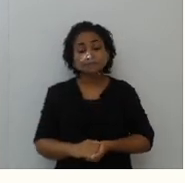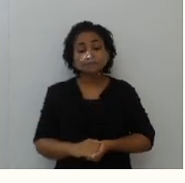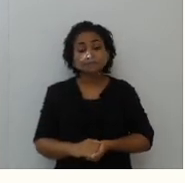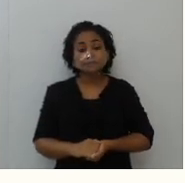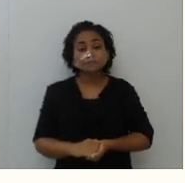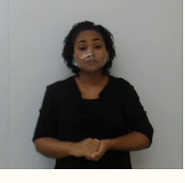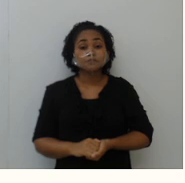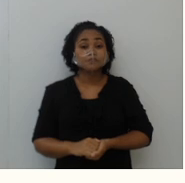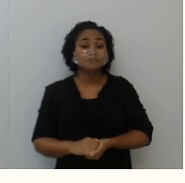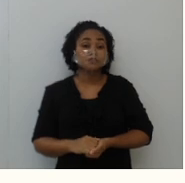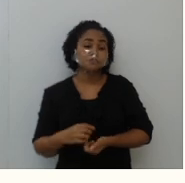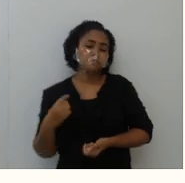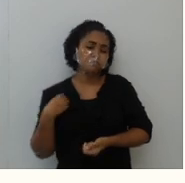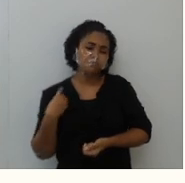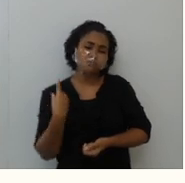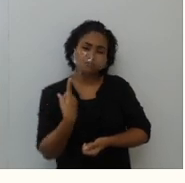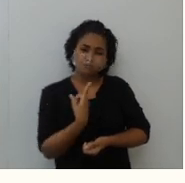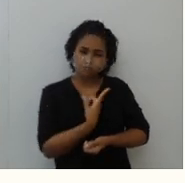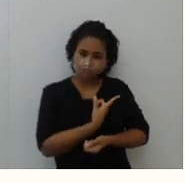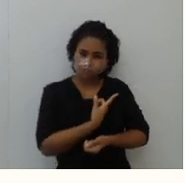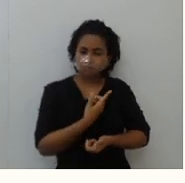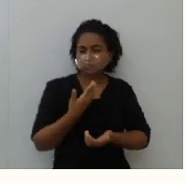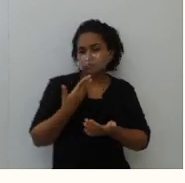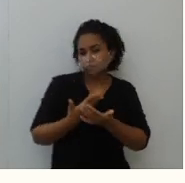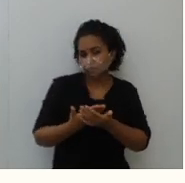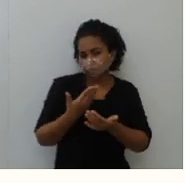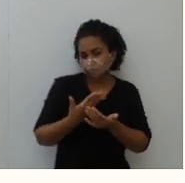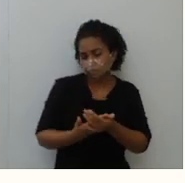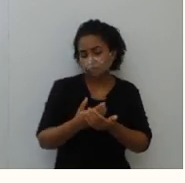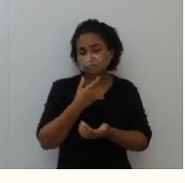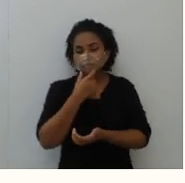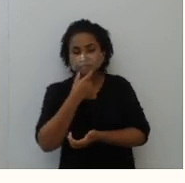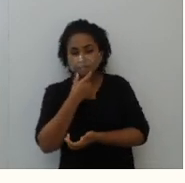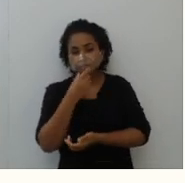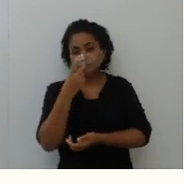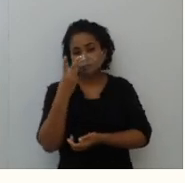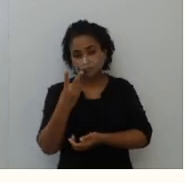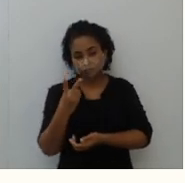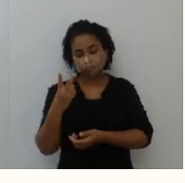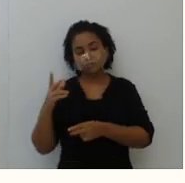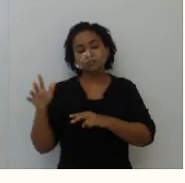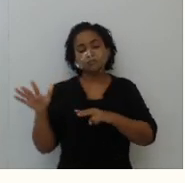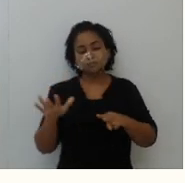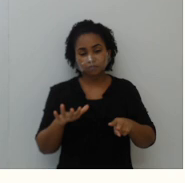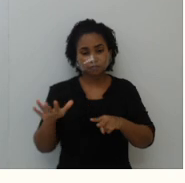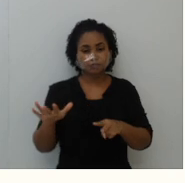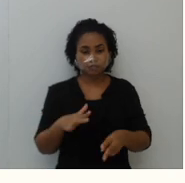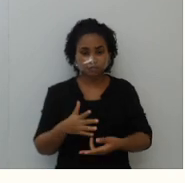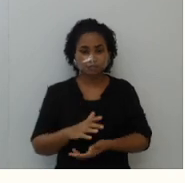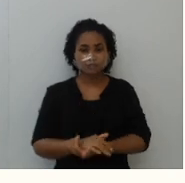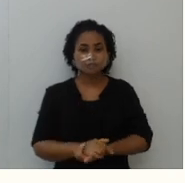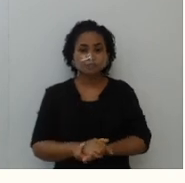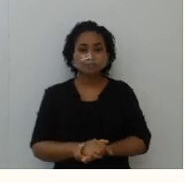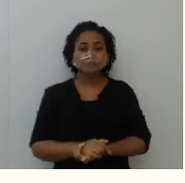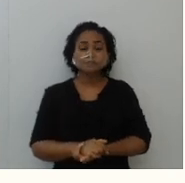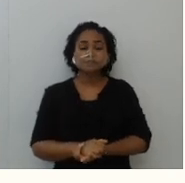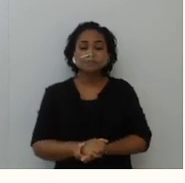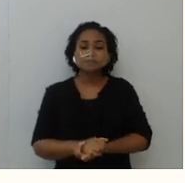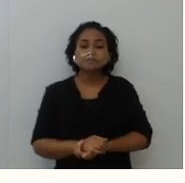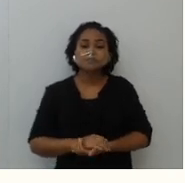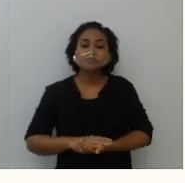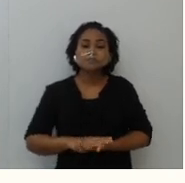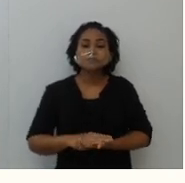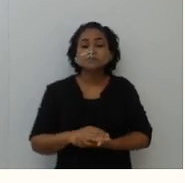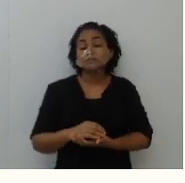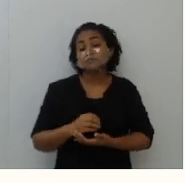a week. Nós estudamos inglês 2 vezes por semana. The water boils at